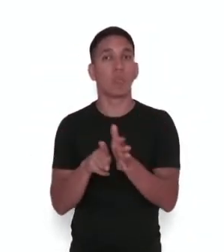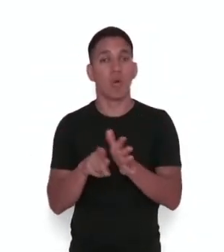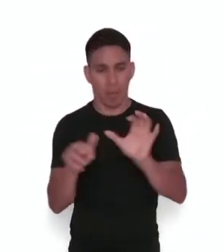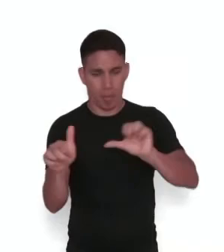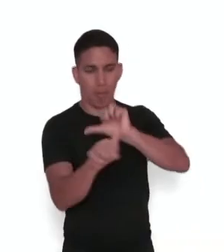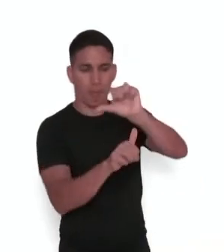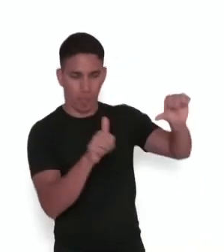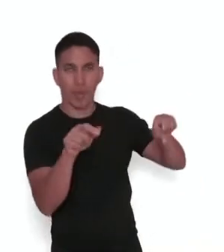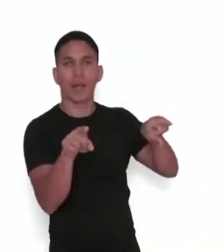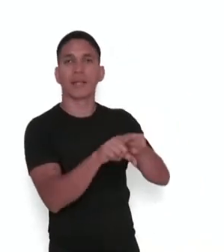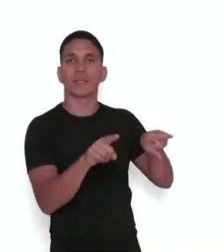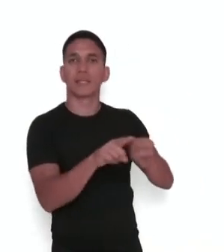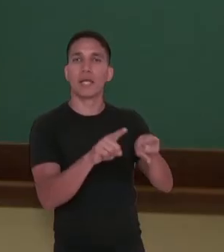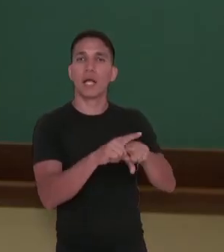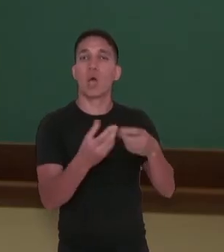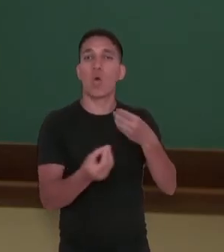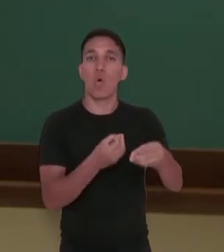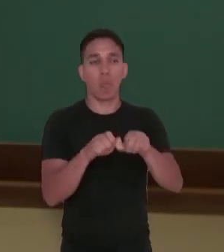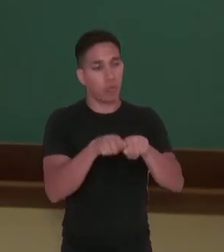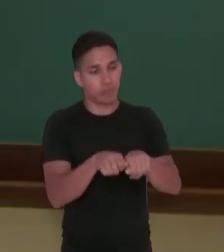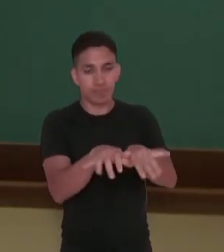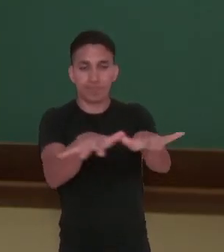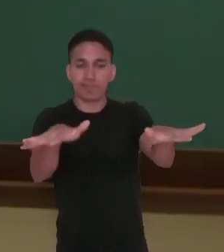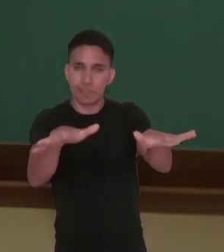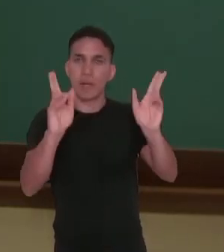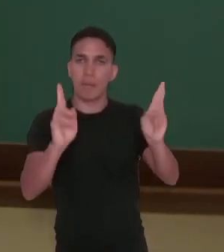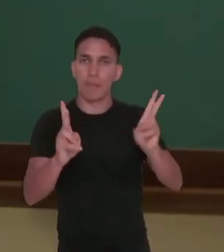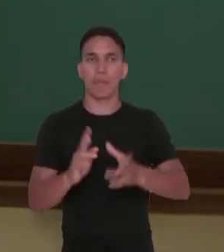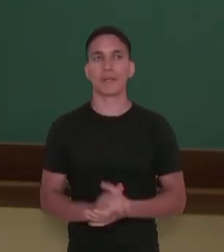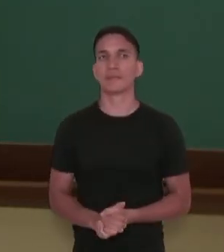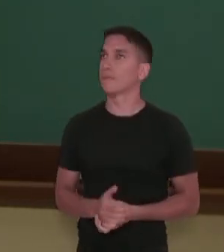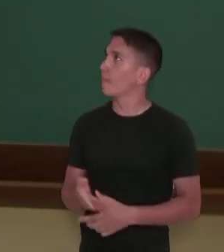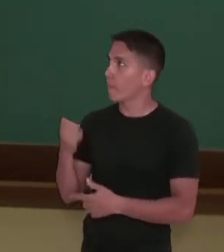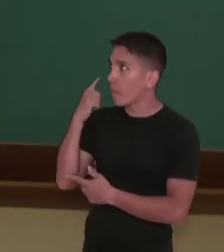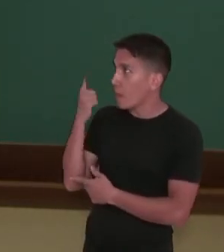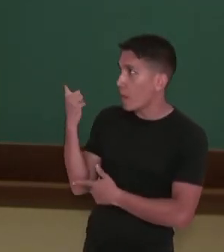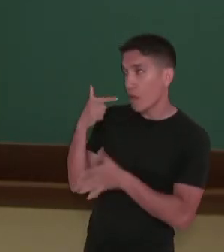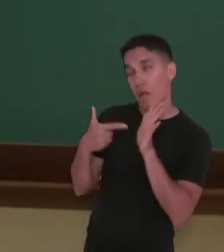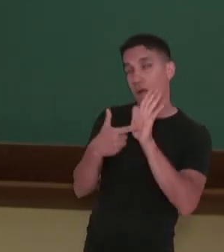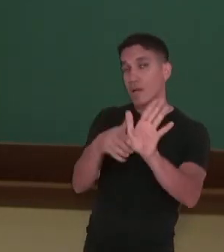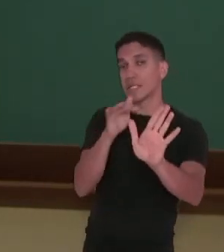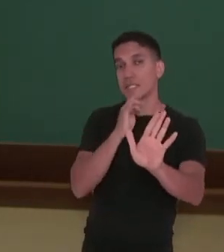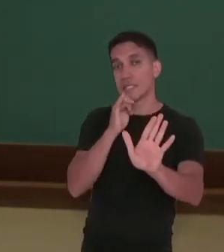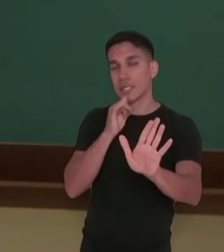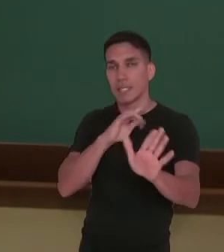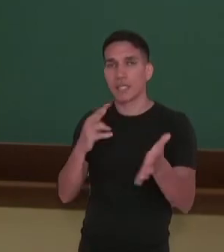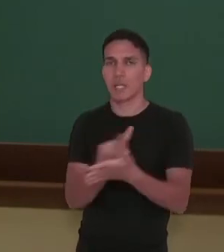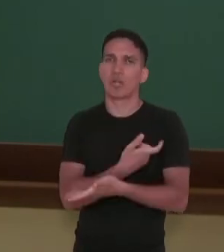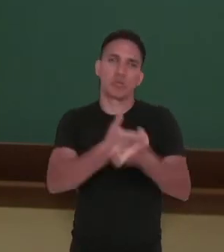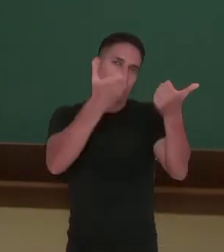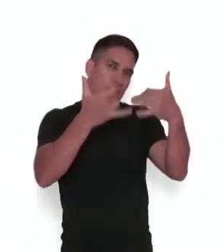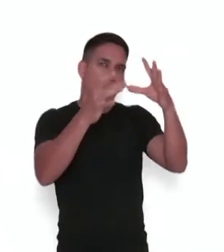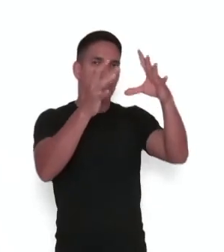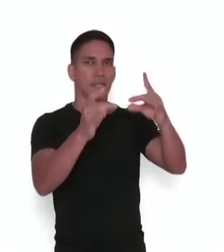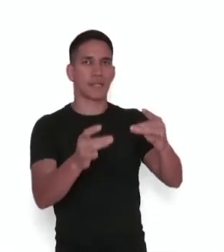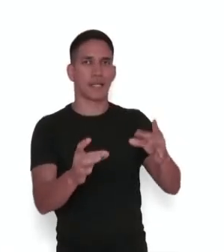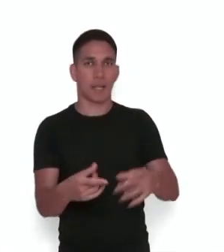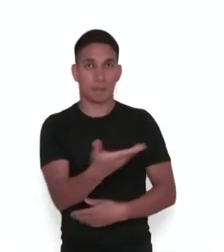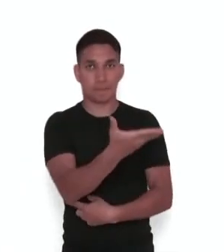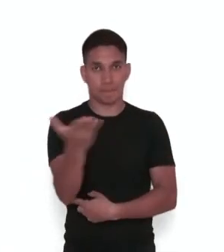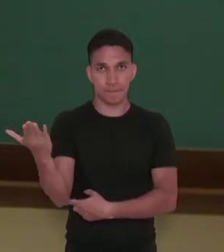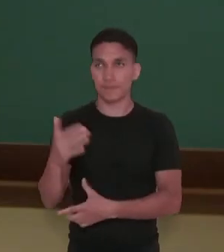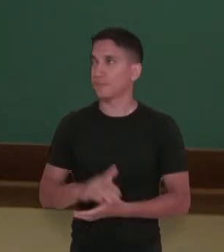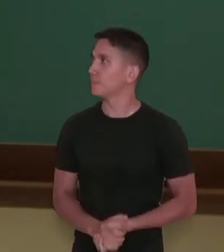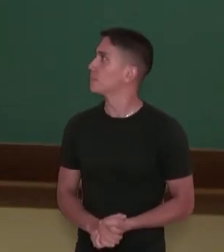mudança do meio de propagação da mesma. Aqui a gente tem um pequeno exemplo do que eu acabei de descrever para